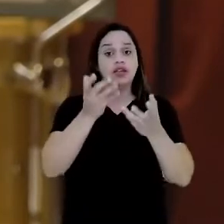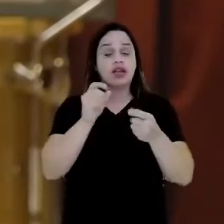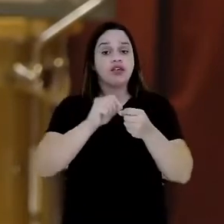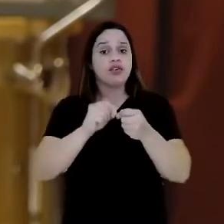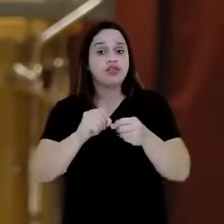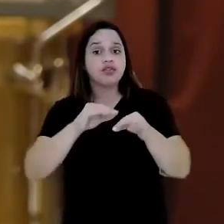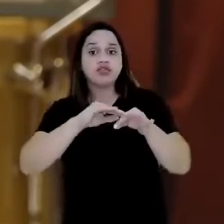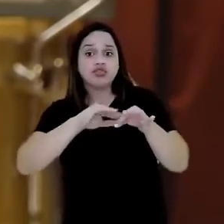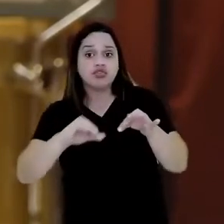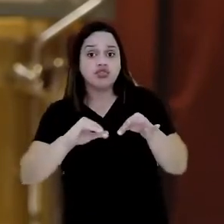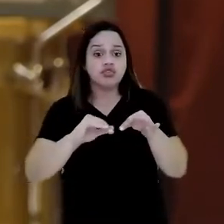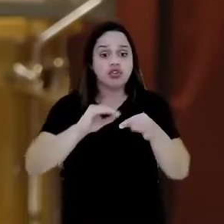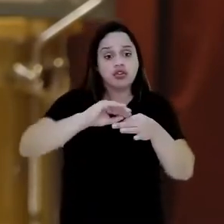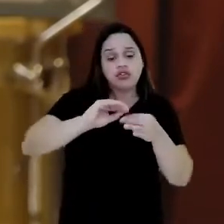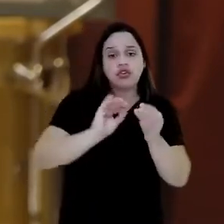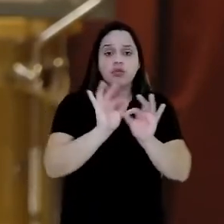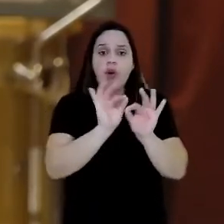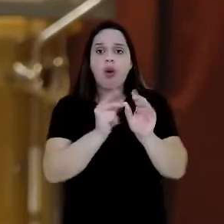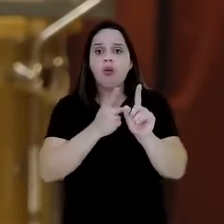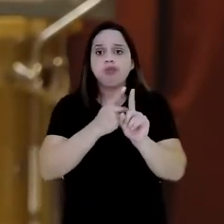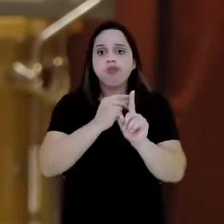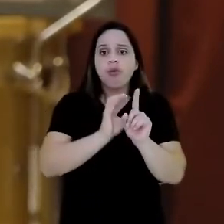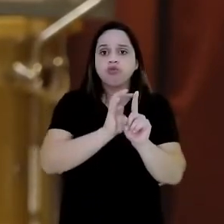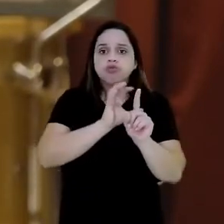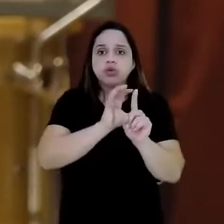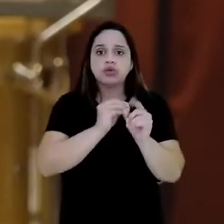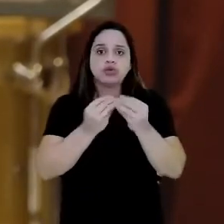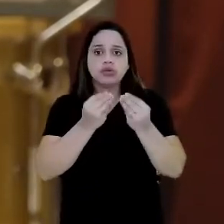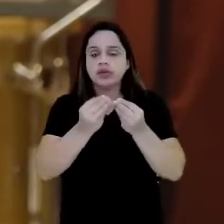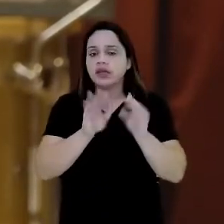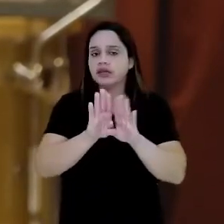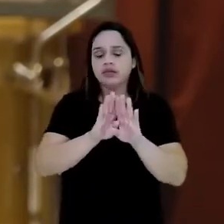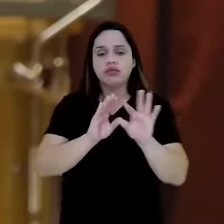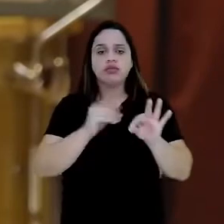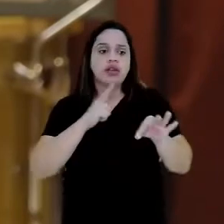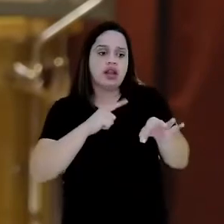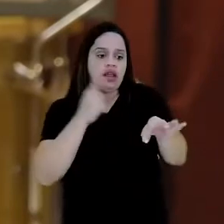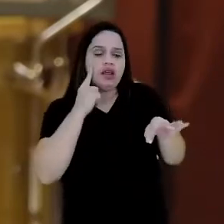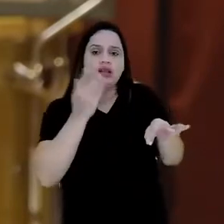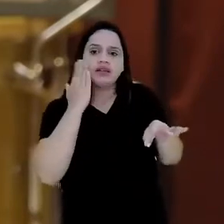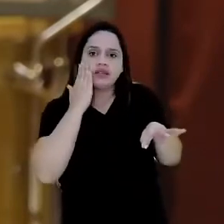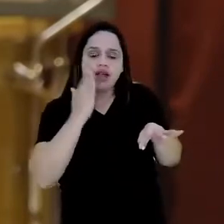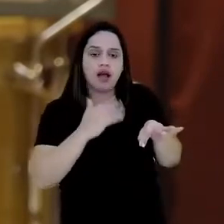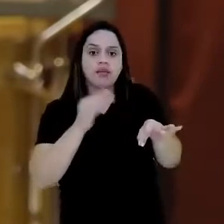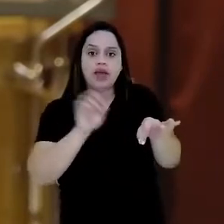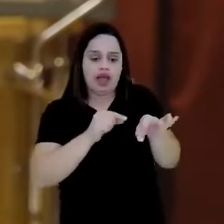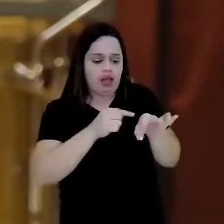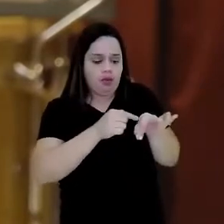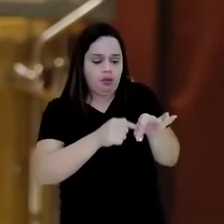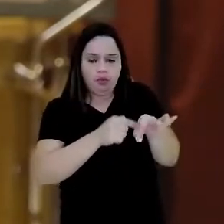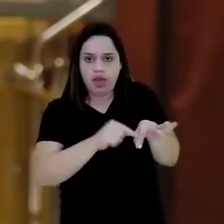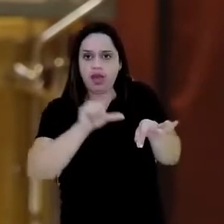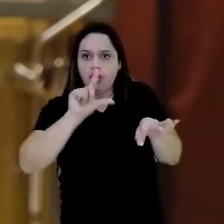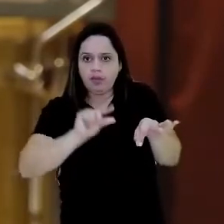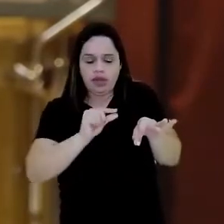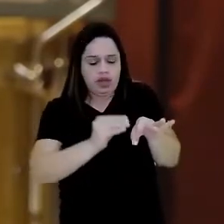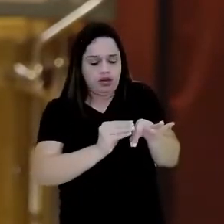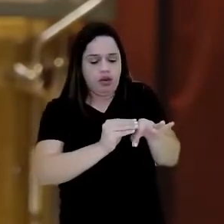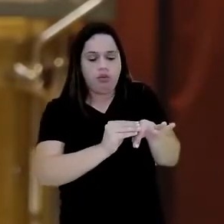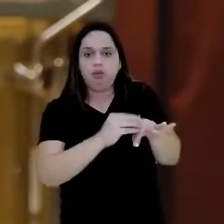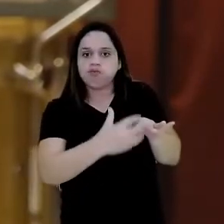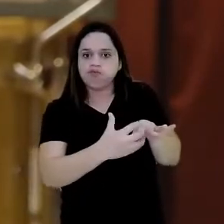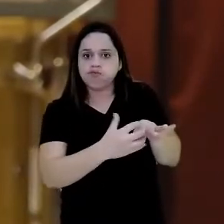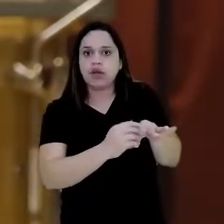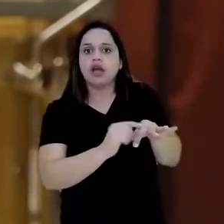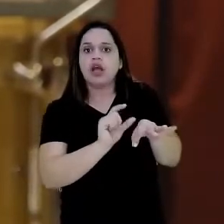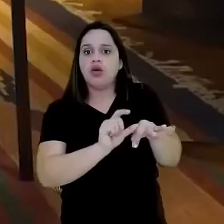E aí eu falo acho que a gente tirar folga tirar muito aí faço preenchimento de grande lábio o tem aquela pessoa que tem o pequeno lábio eu do Meio